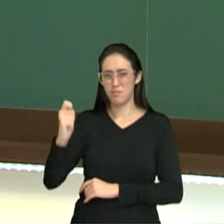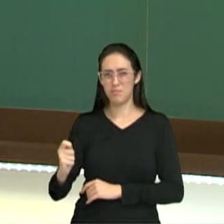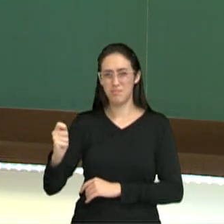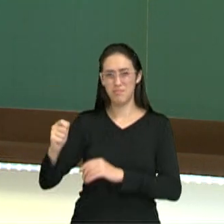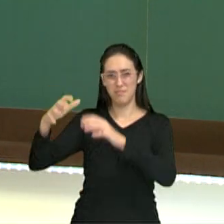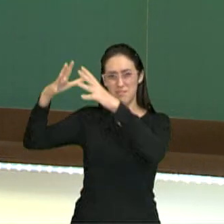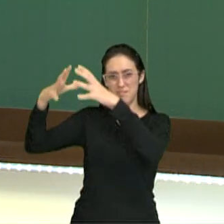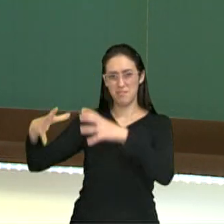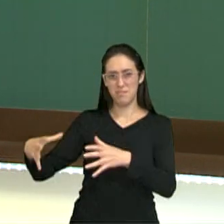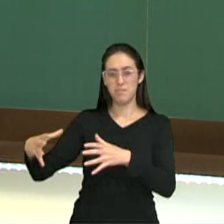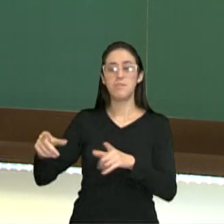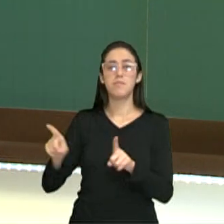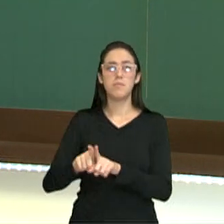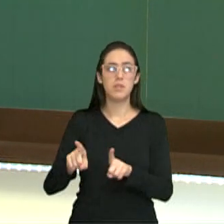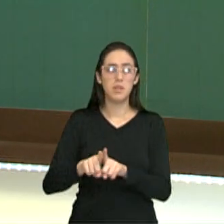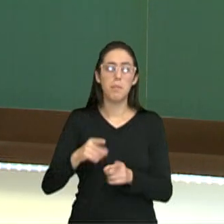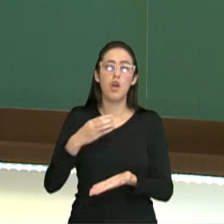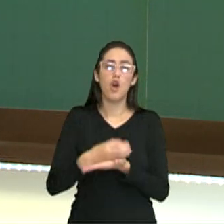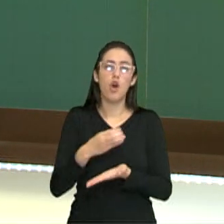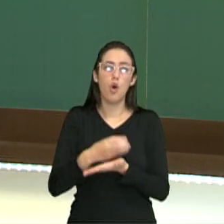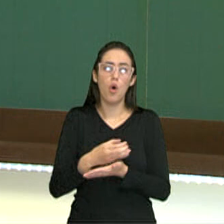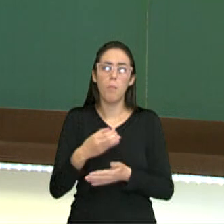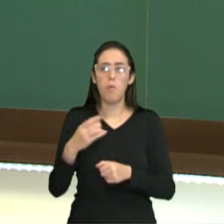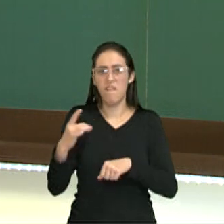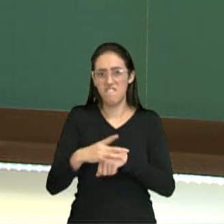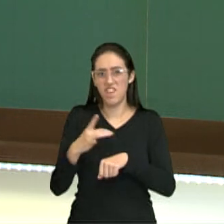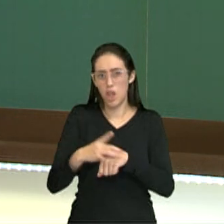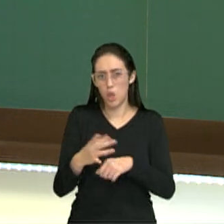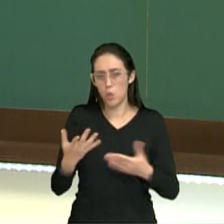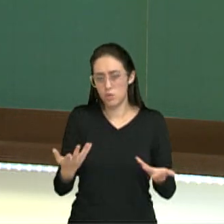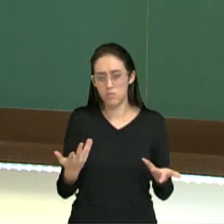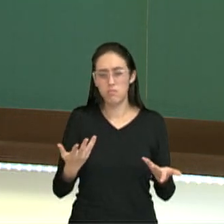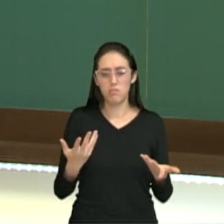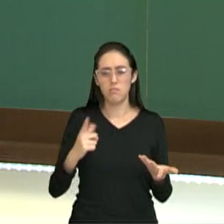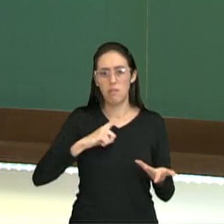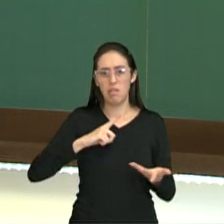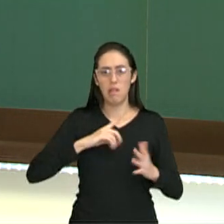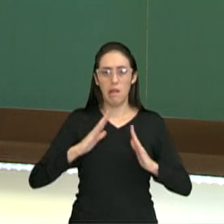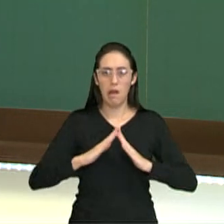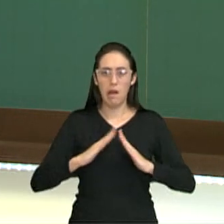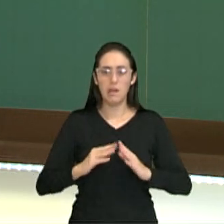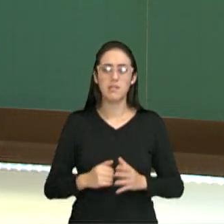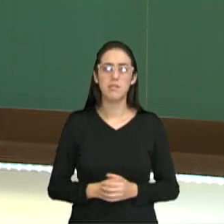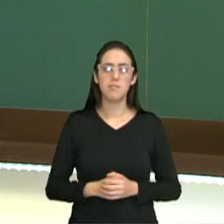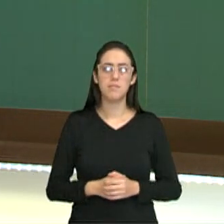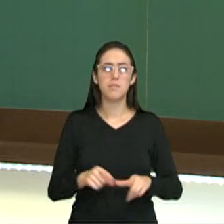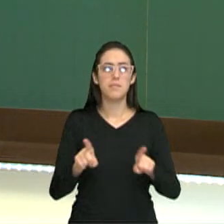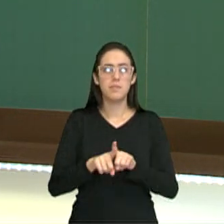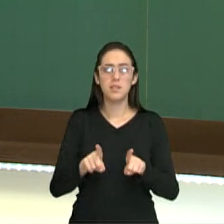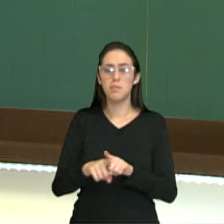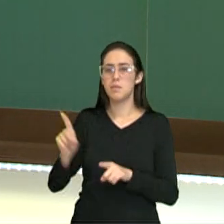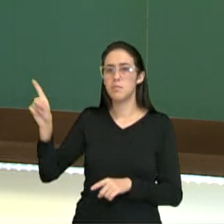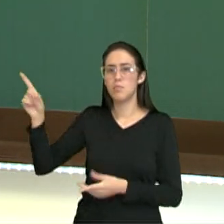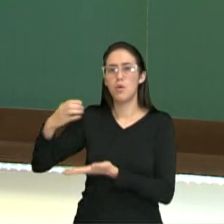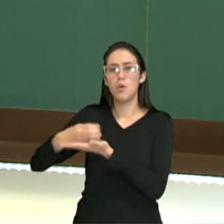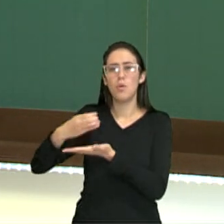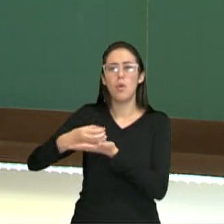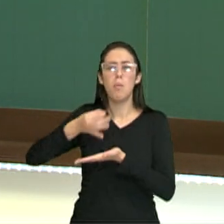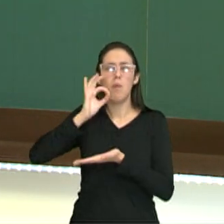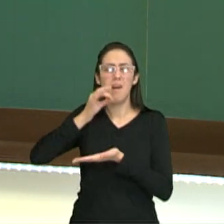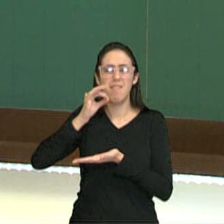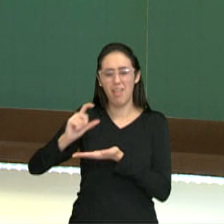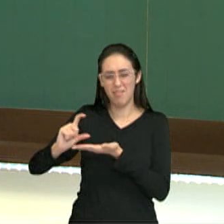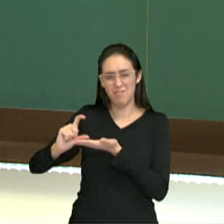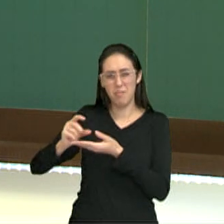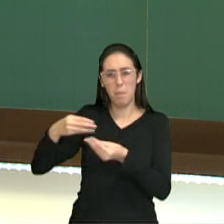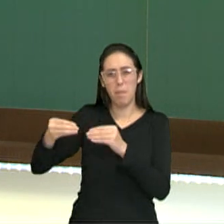cone, copo de vidro, que a gente tem como normalmente em casa, e o copinho de café, aquele famoso copinho de